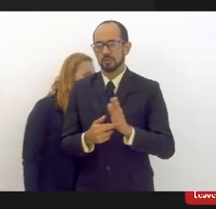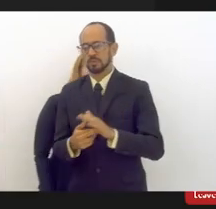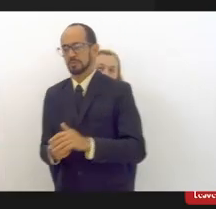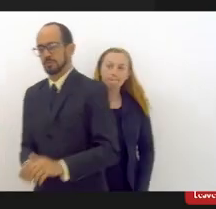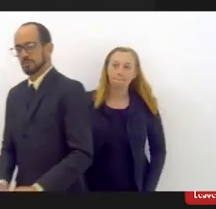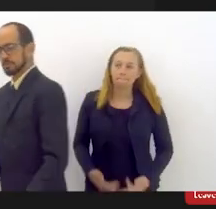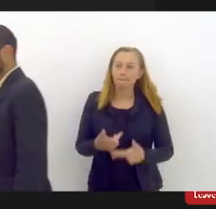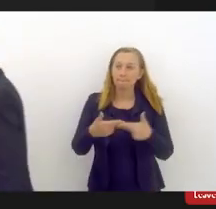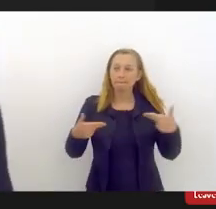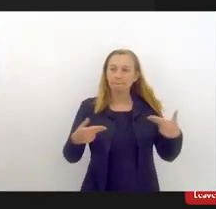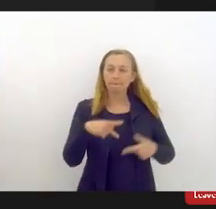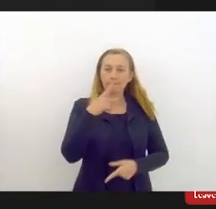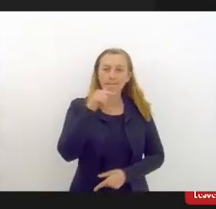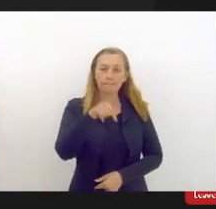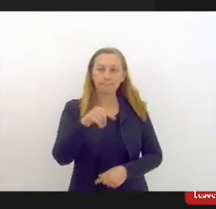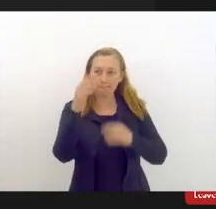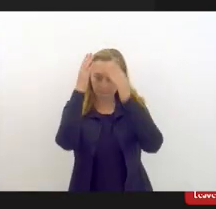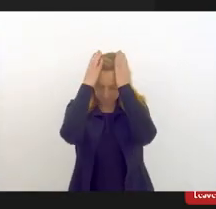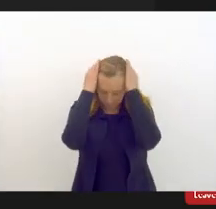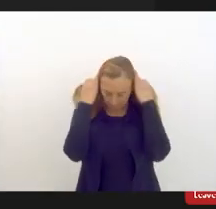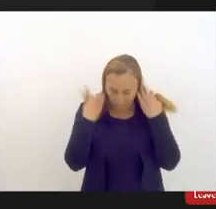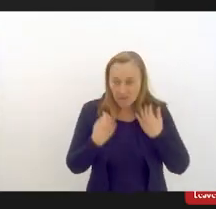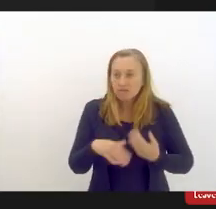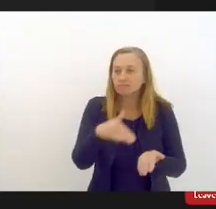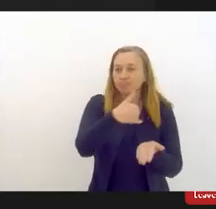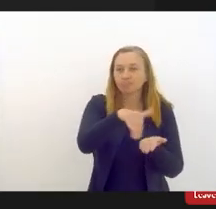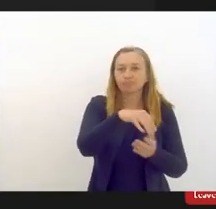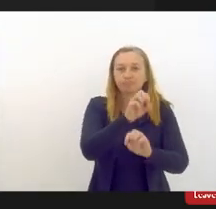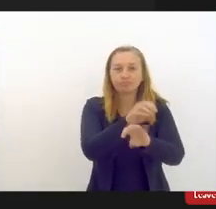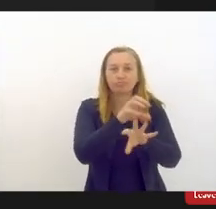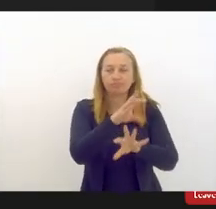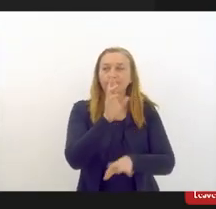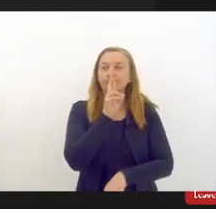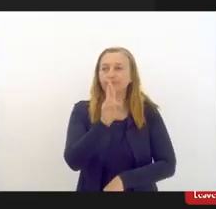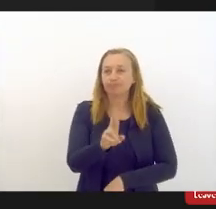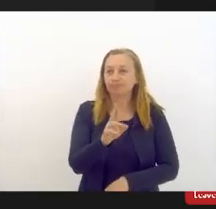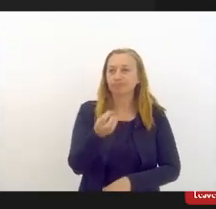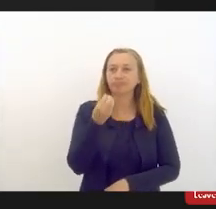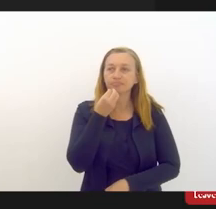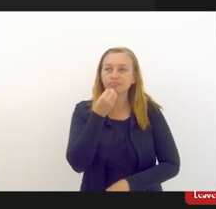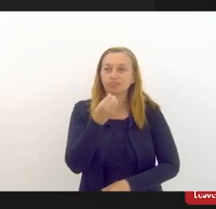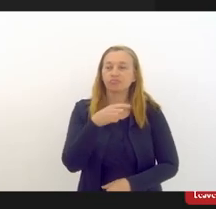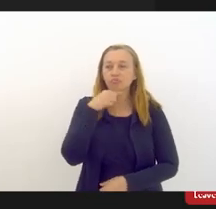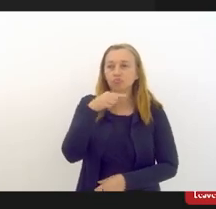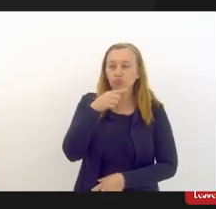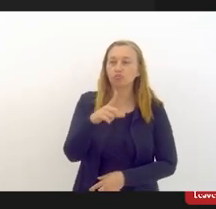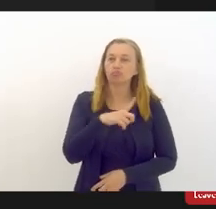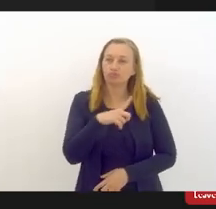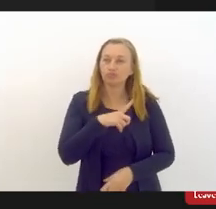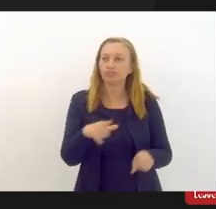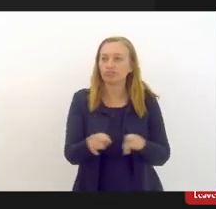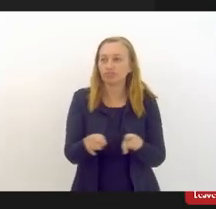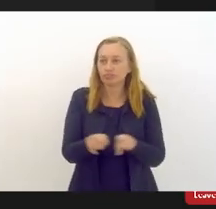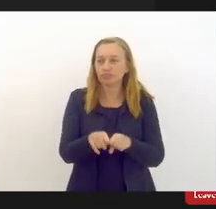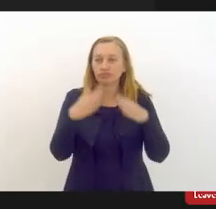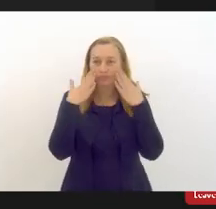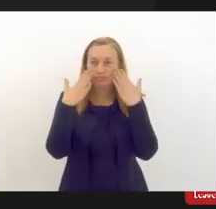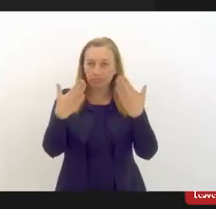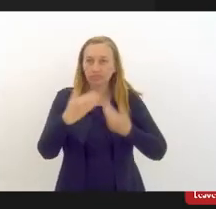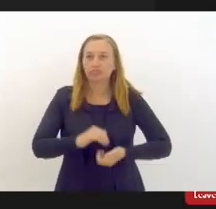trazidas aqui, a SEDUC vai ter a oportunidade de responder, são também dúvidas que eu teria, né, a partir da